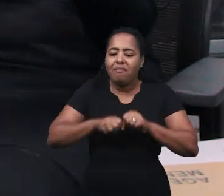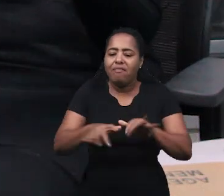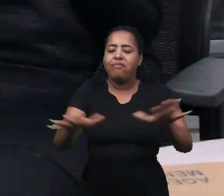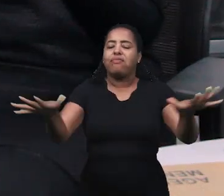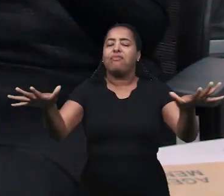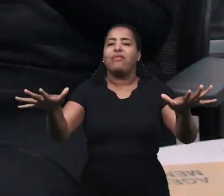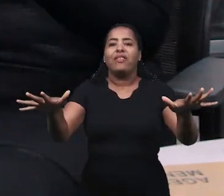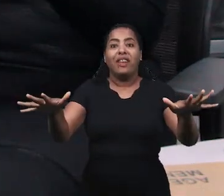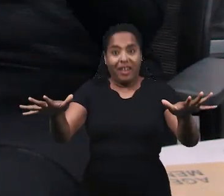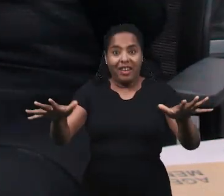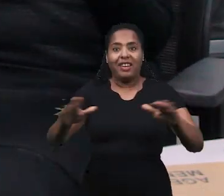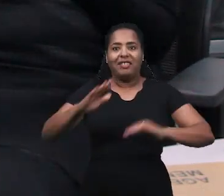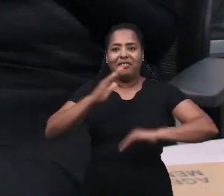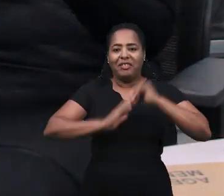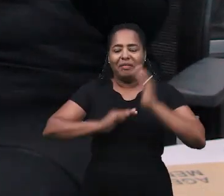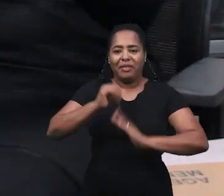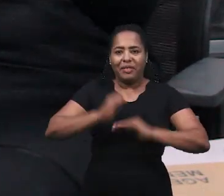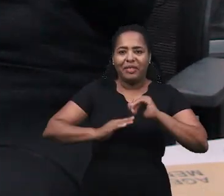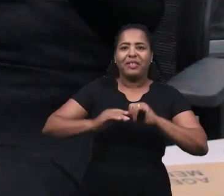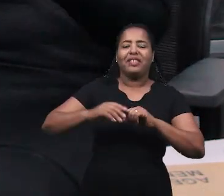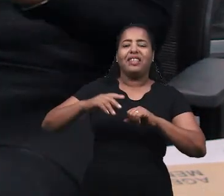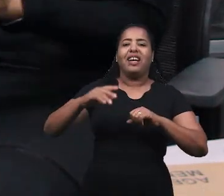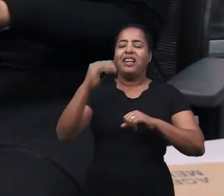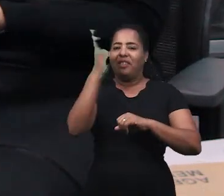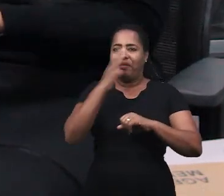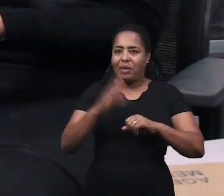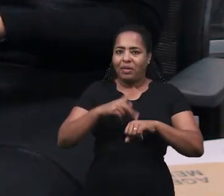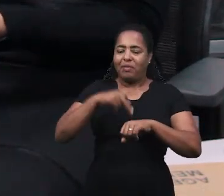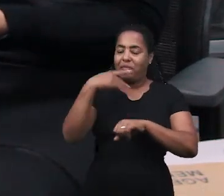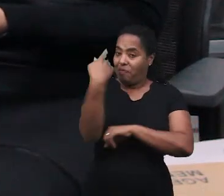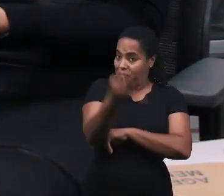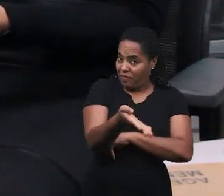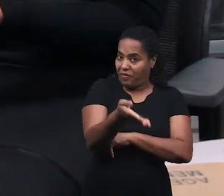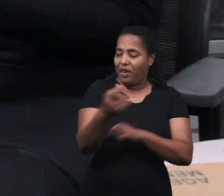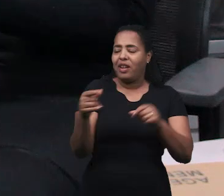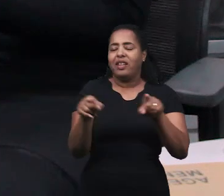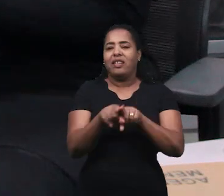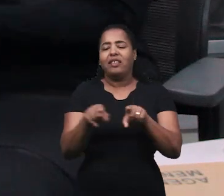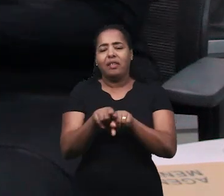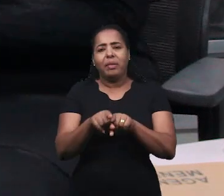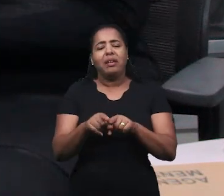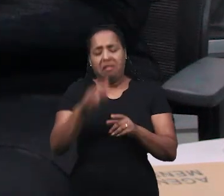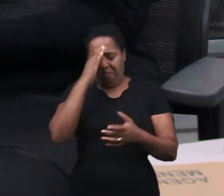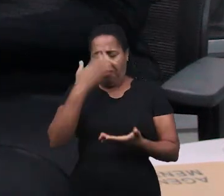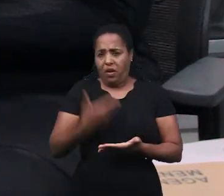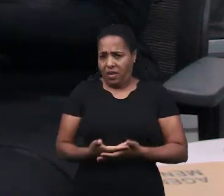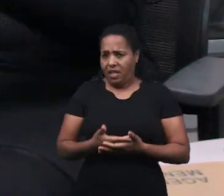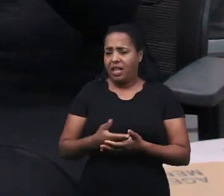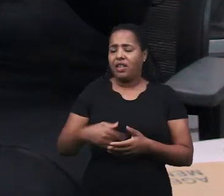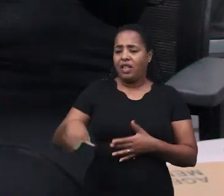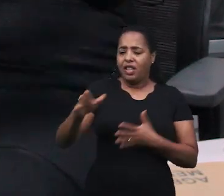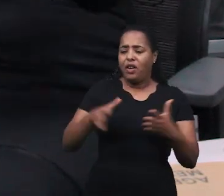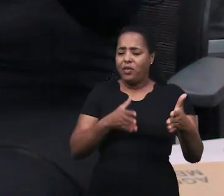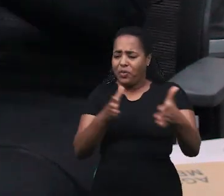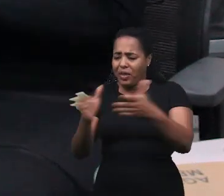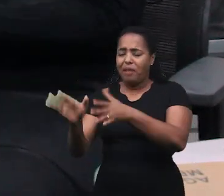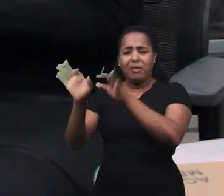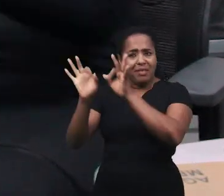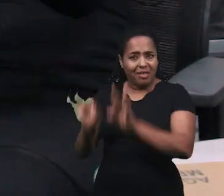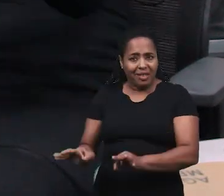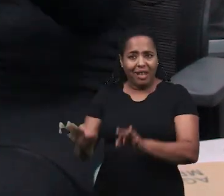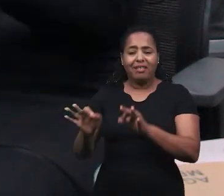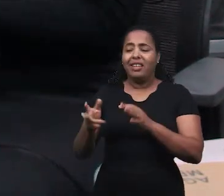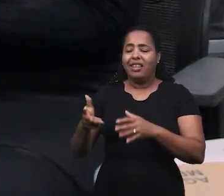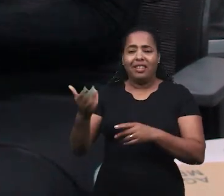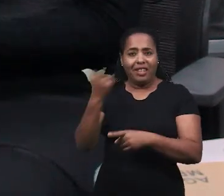discutido de uma rede, né, de profissionais no Brasil e, digamos agora, até no exterior, né, do jeito que está. Então, acredito que a gente está